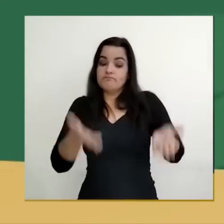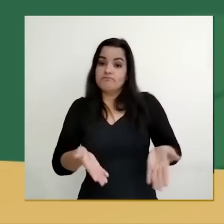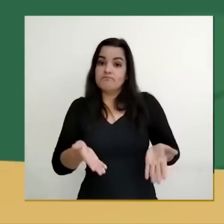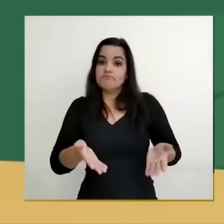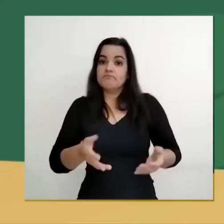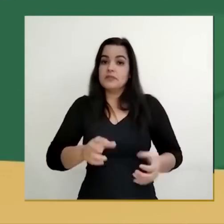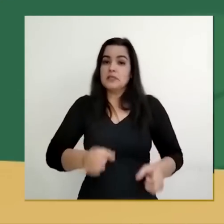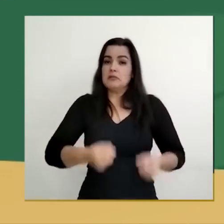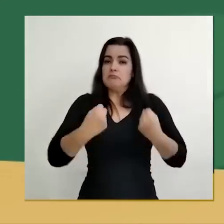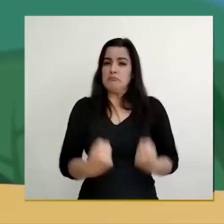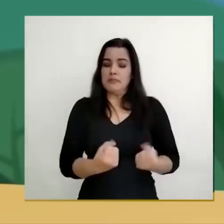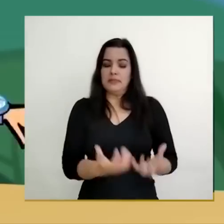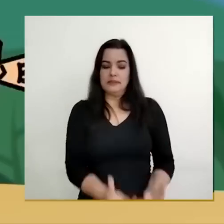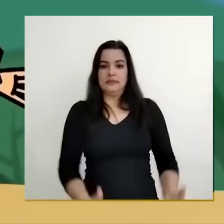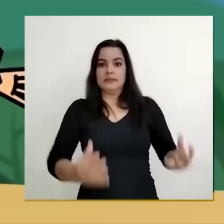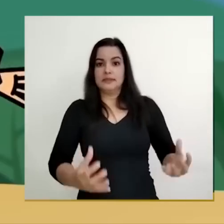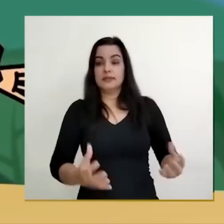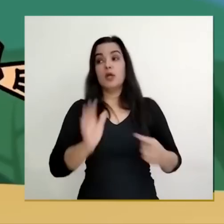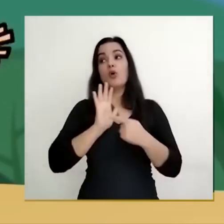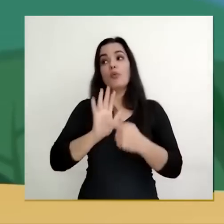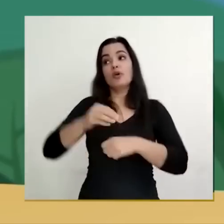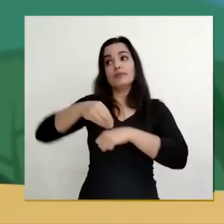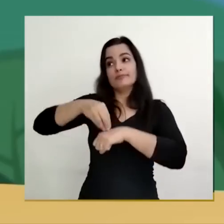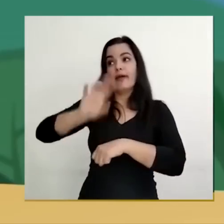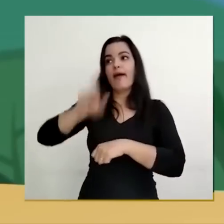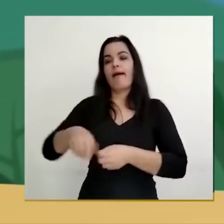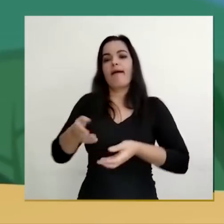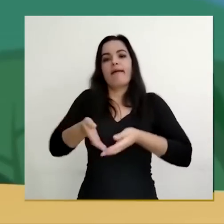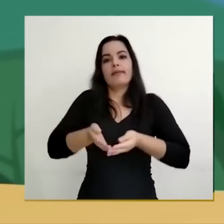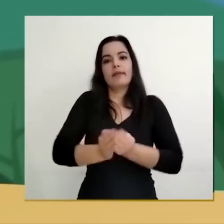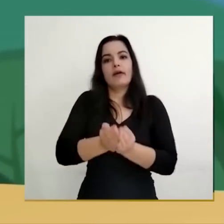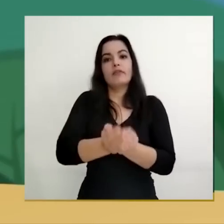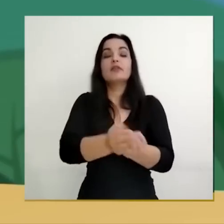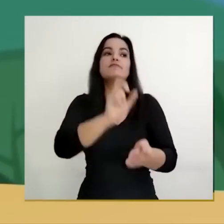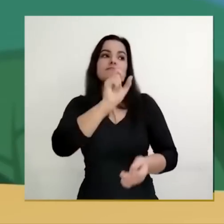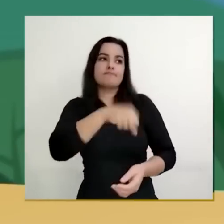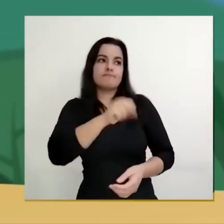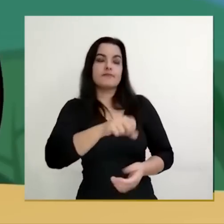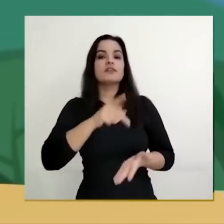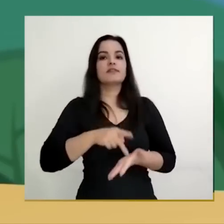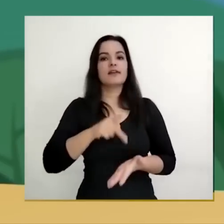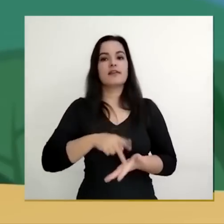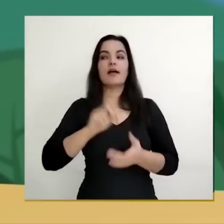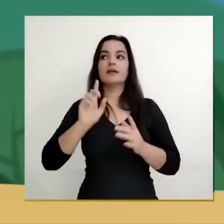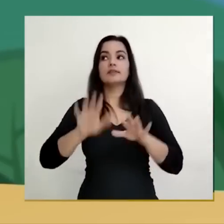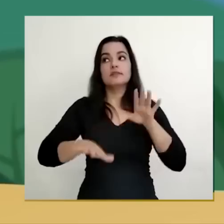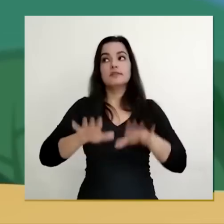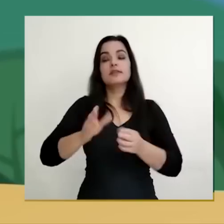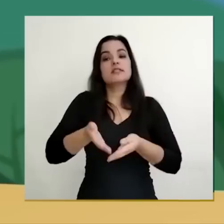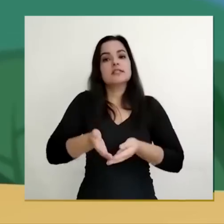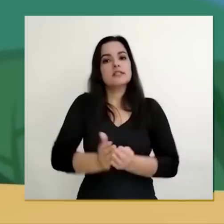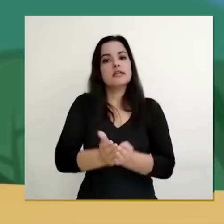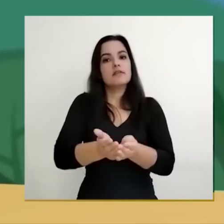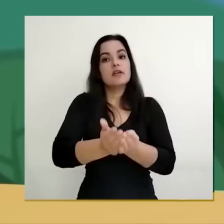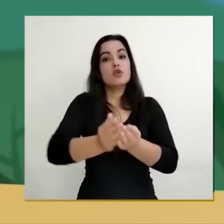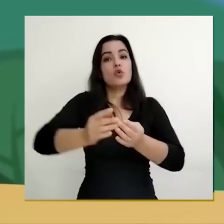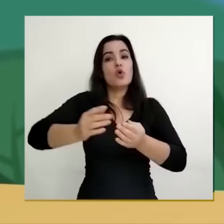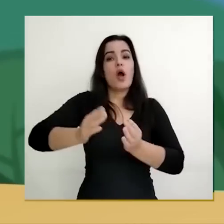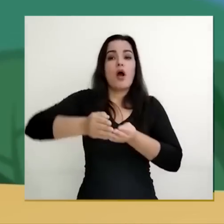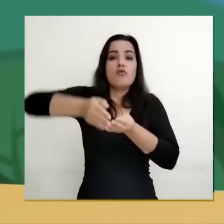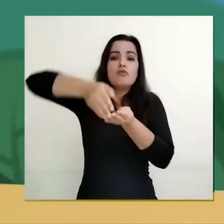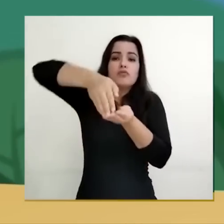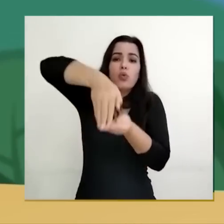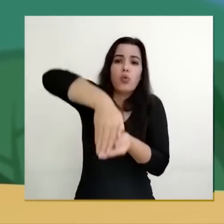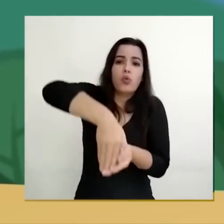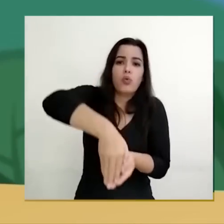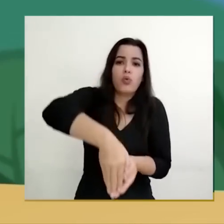pistas têm a ver com um navio. Sim, e só pode ser um navio que afundou há muito tempo, já que não existem mais